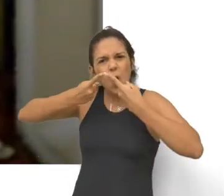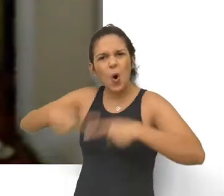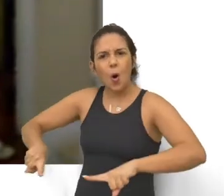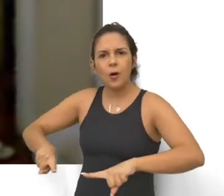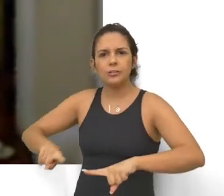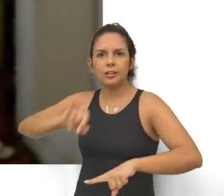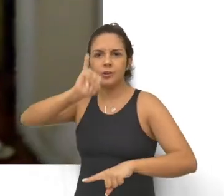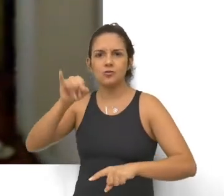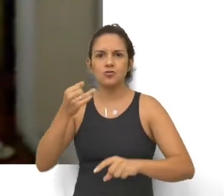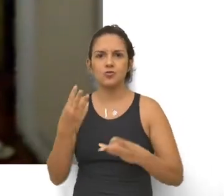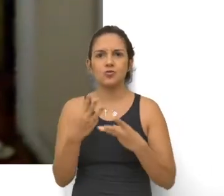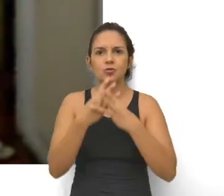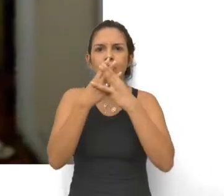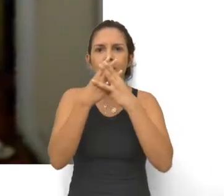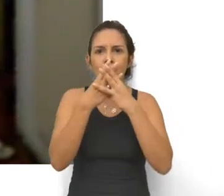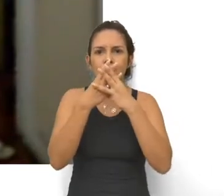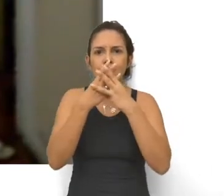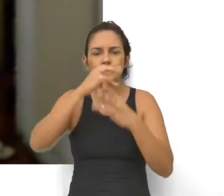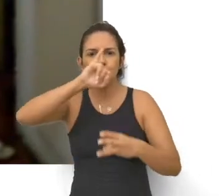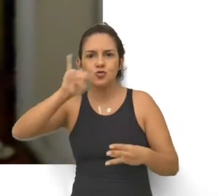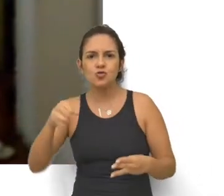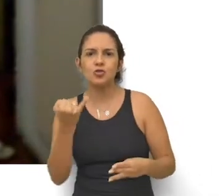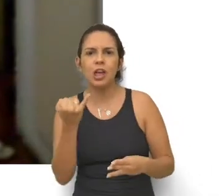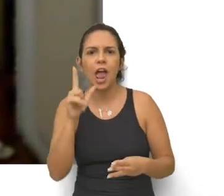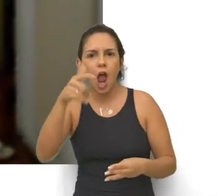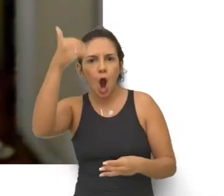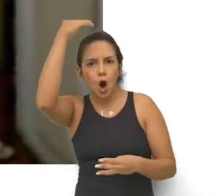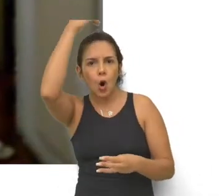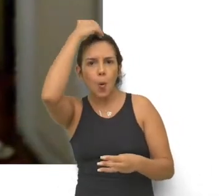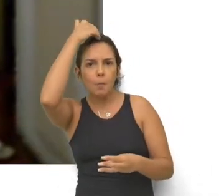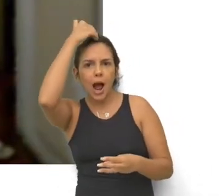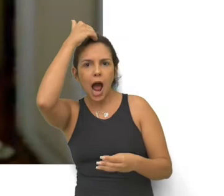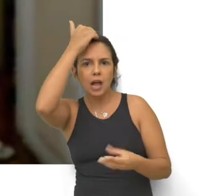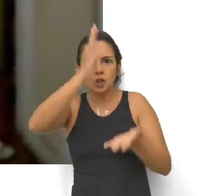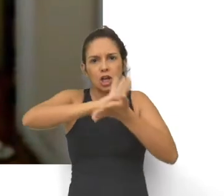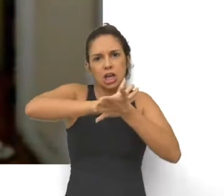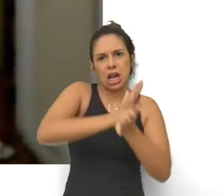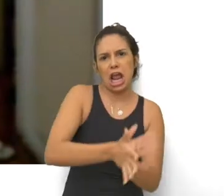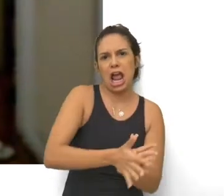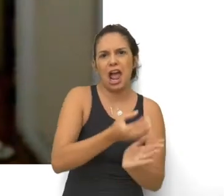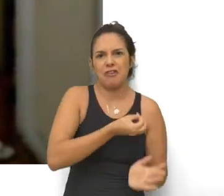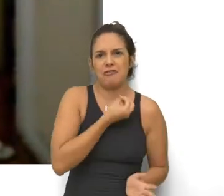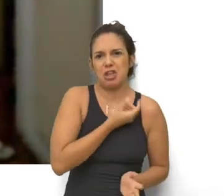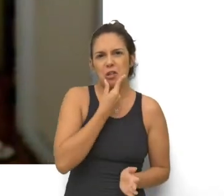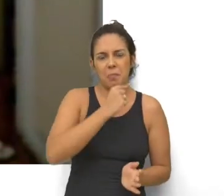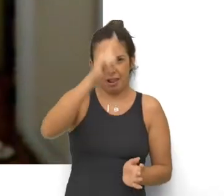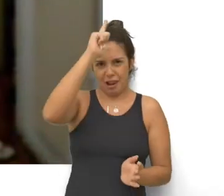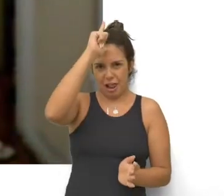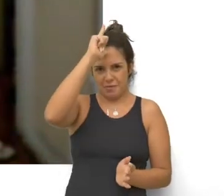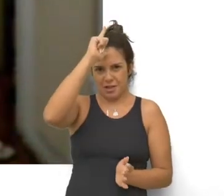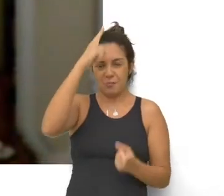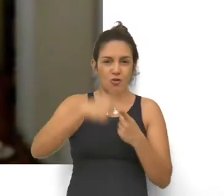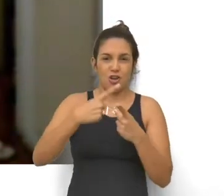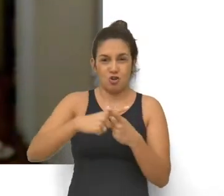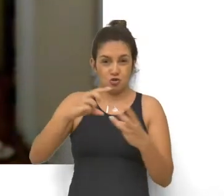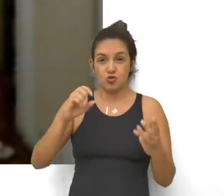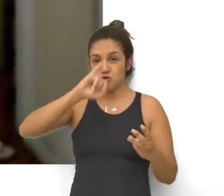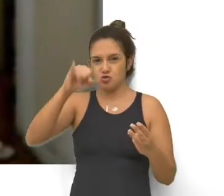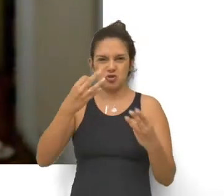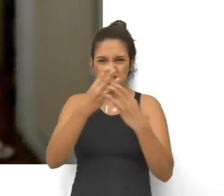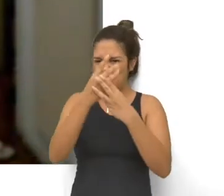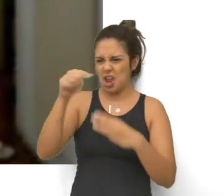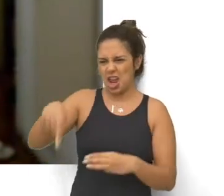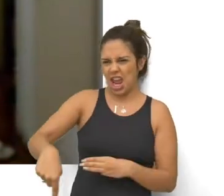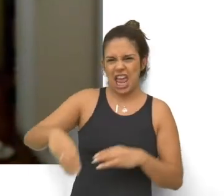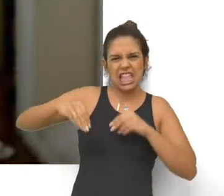ressentimento, e o judeu era a figura que era tida como usurpador do lugar, não é daqui, não tinha que estar aqui, e